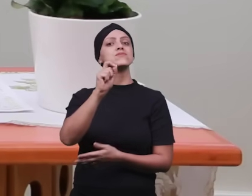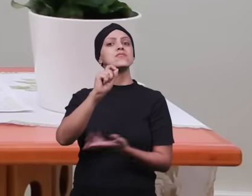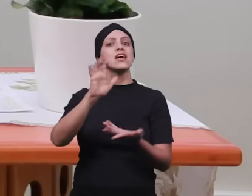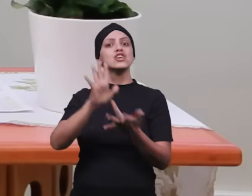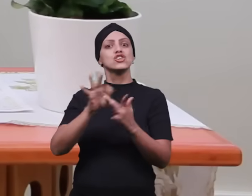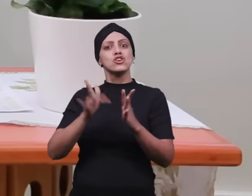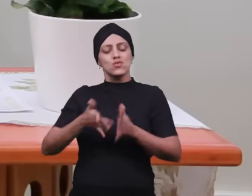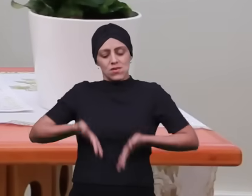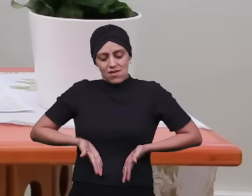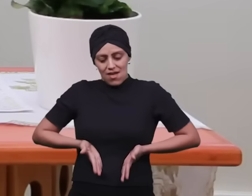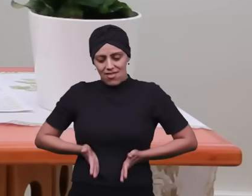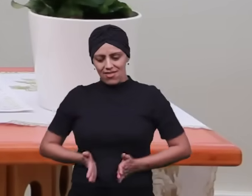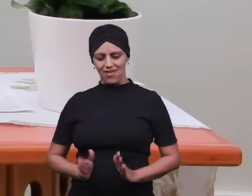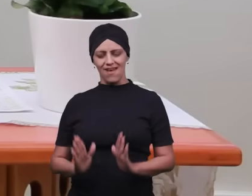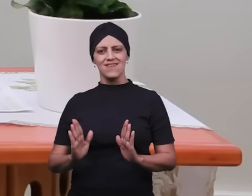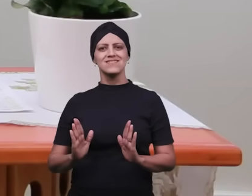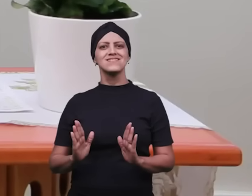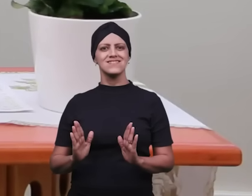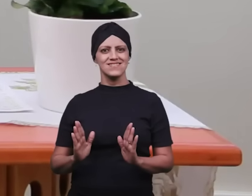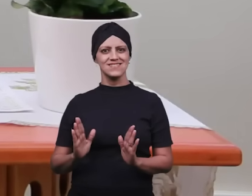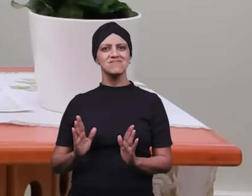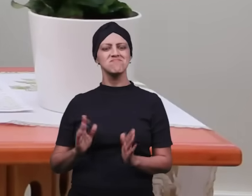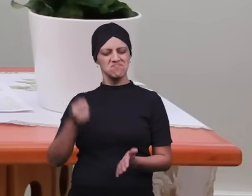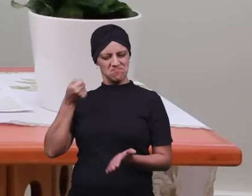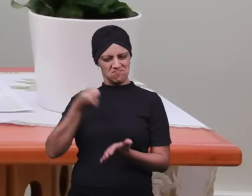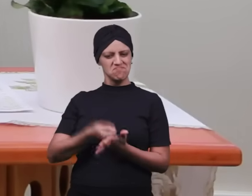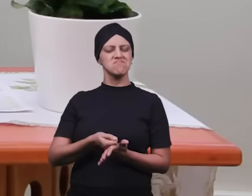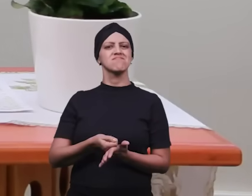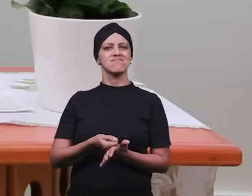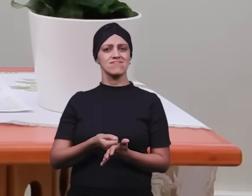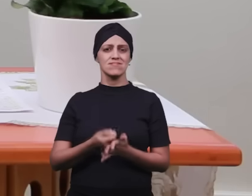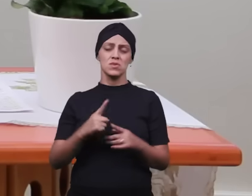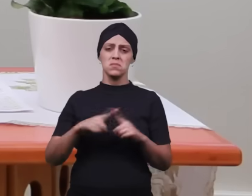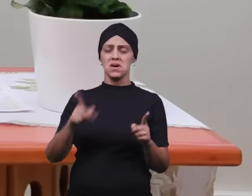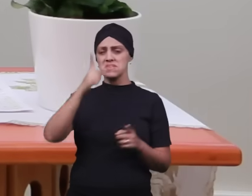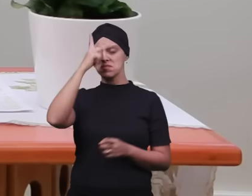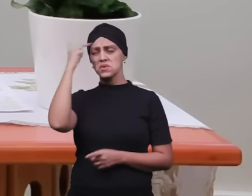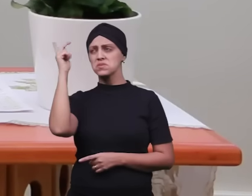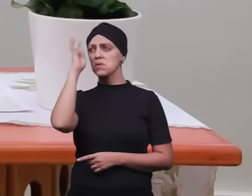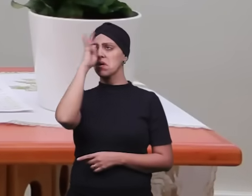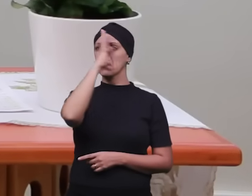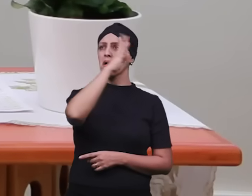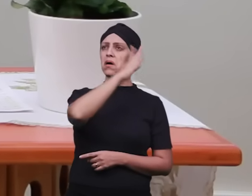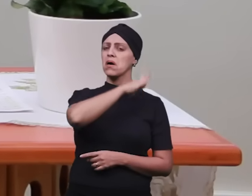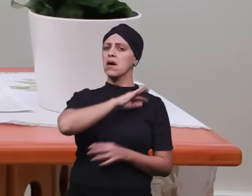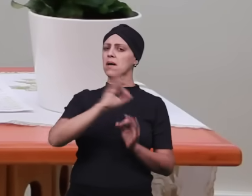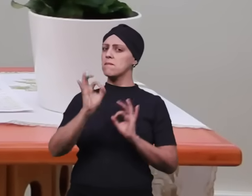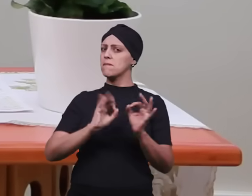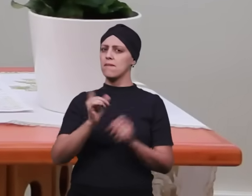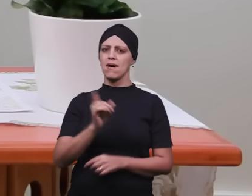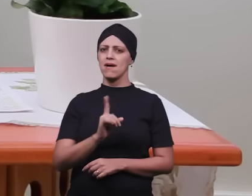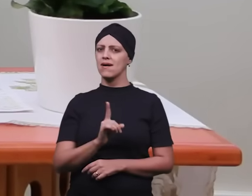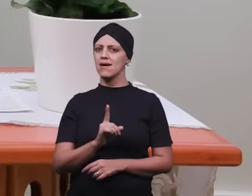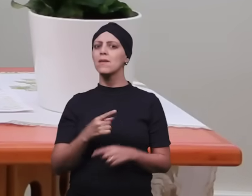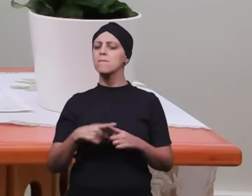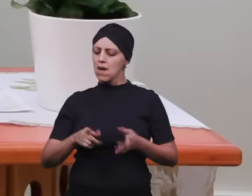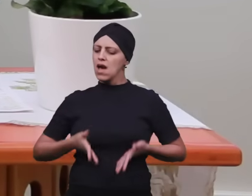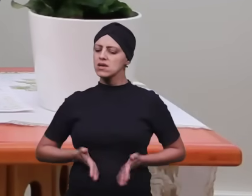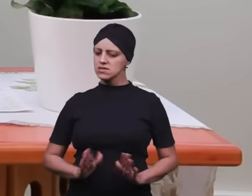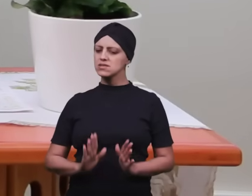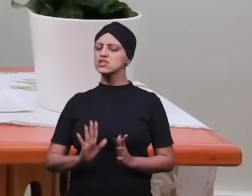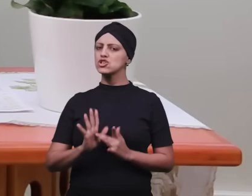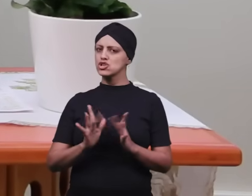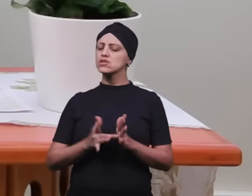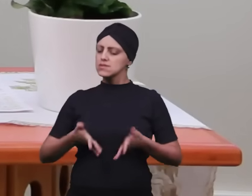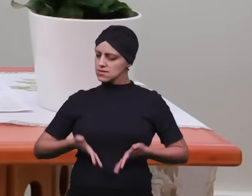Testamento. Agora chegou no Novo Testamento, mas muitos não se prepararam para aquele momento. Mas ele nasceu, com